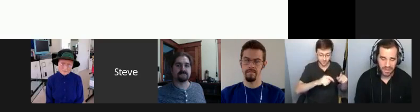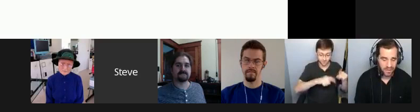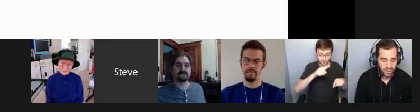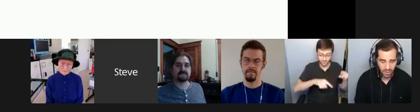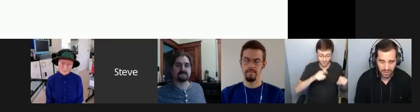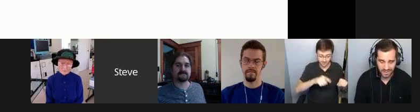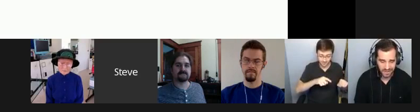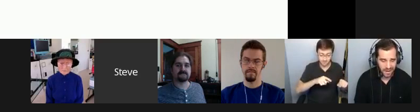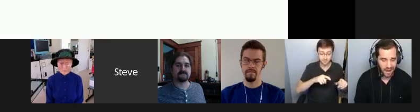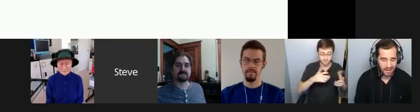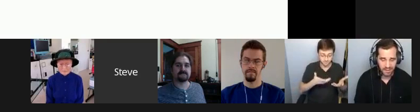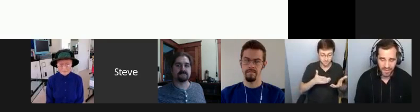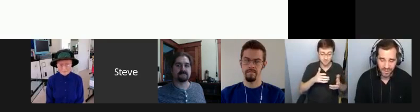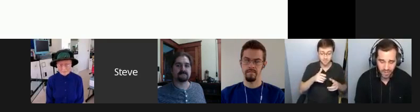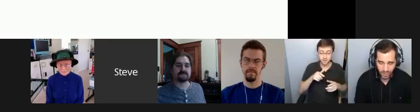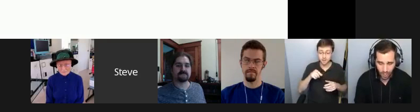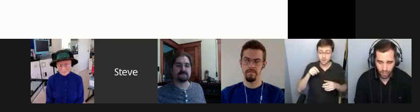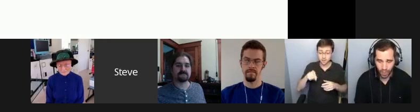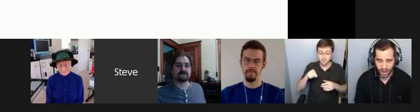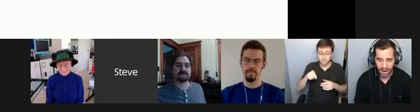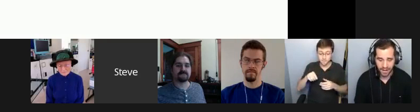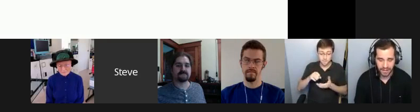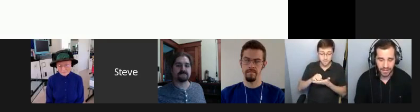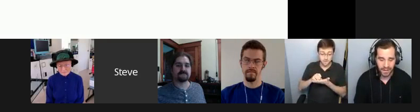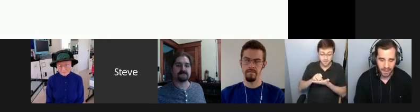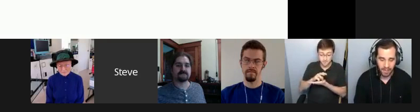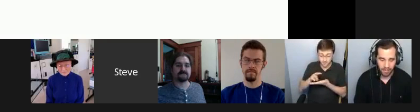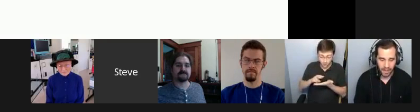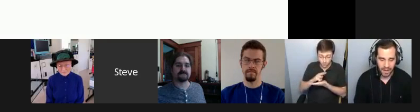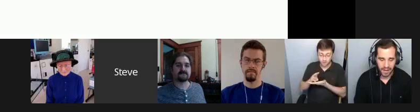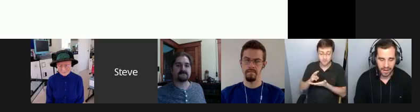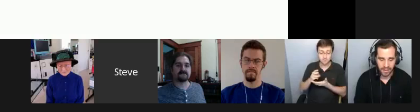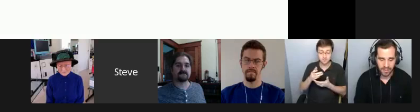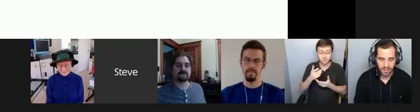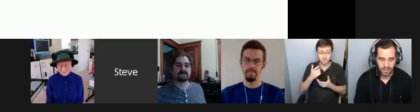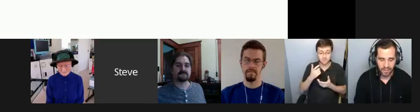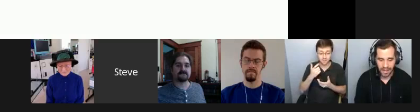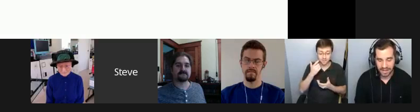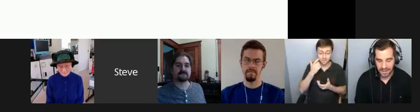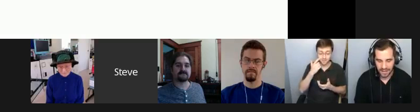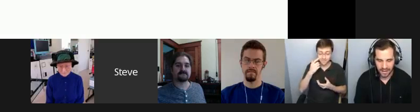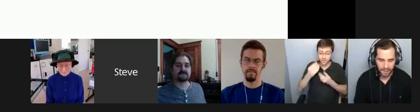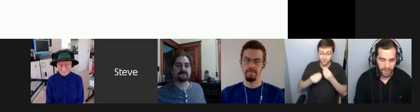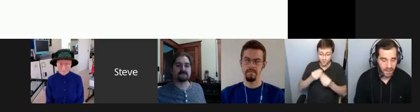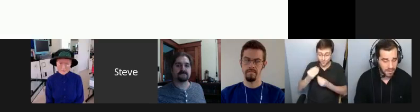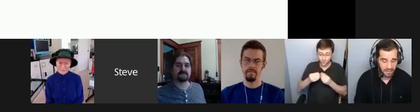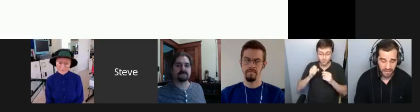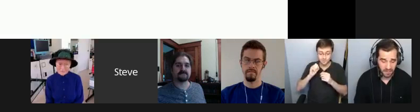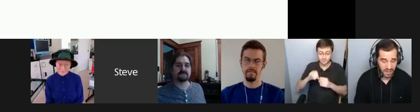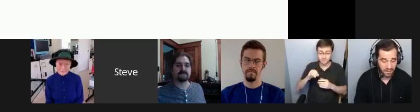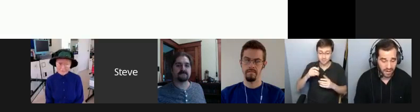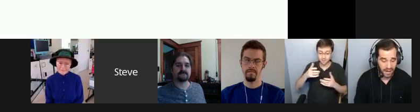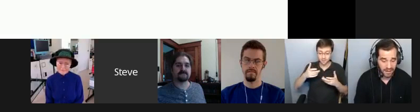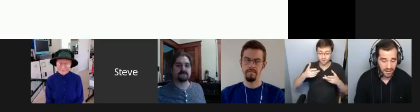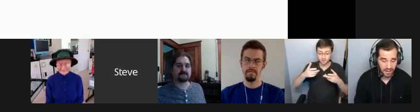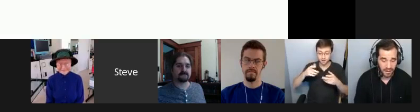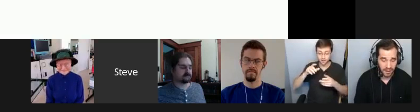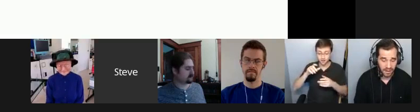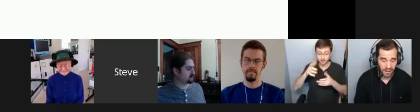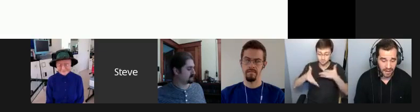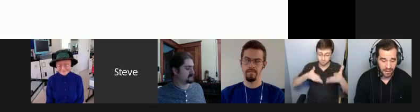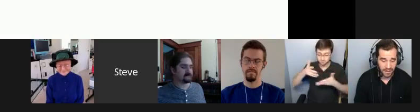ou expressões faciais, expressões corporais para a escrita. Da mesma forma, o